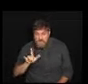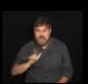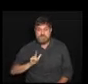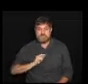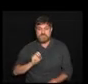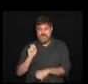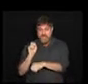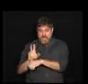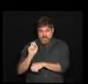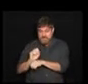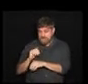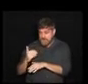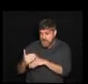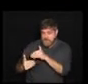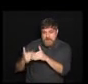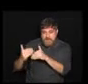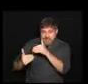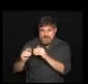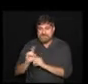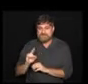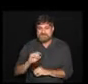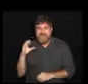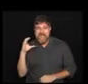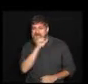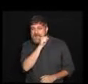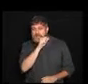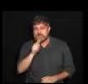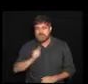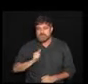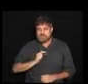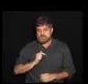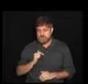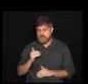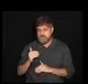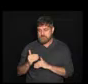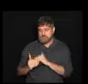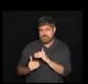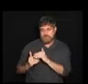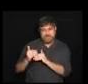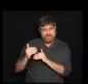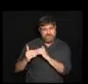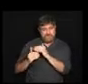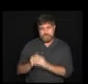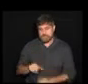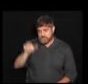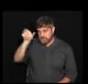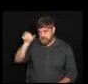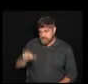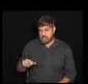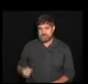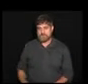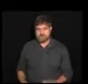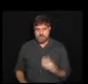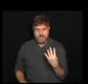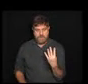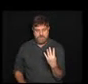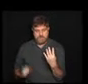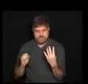progressão do vírus não seria exponencial, seria em progressão geométrica. Uma pessoa infectaria